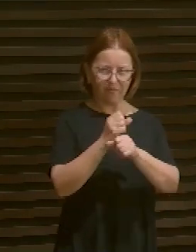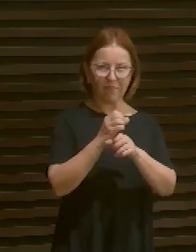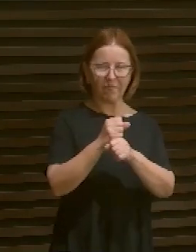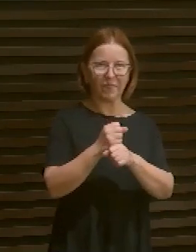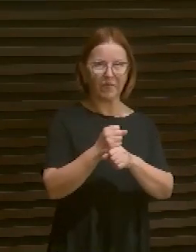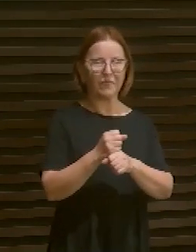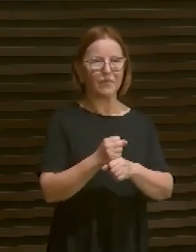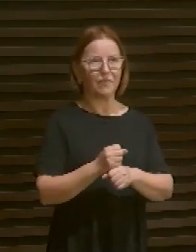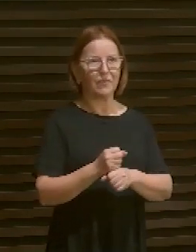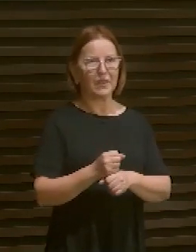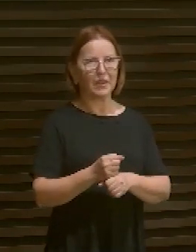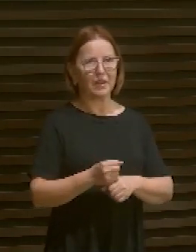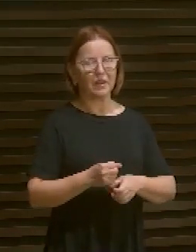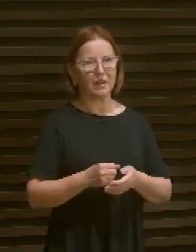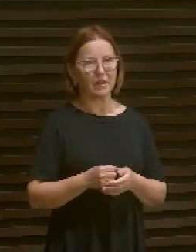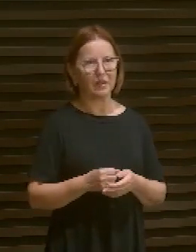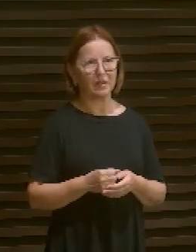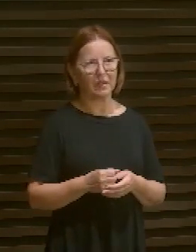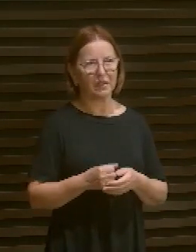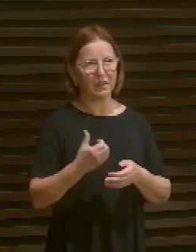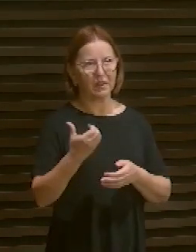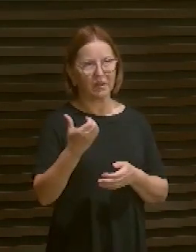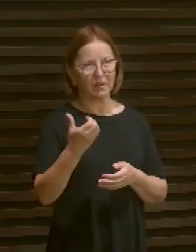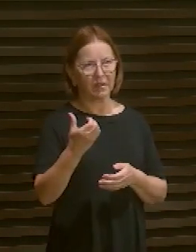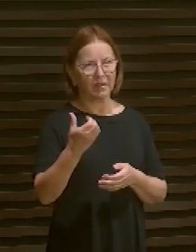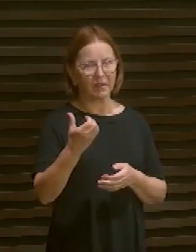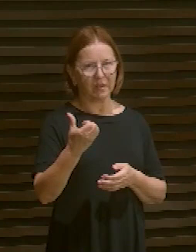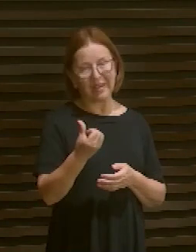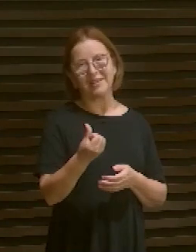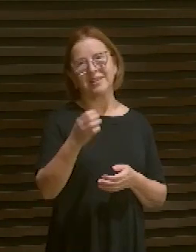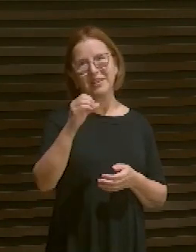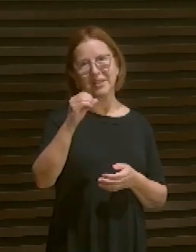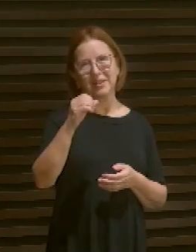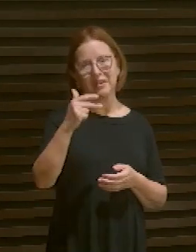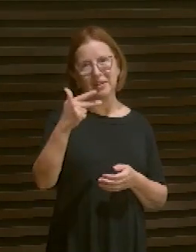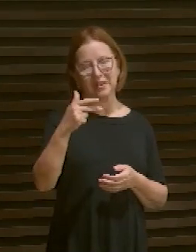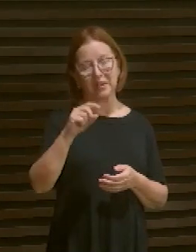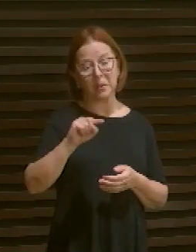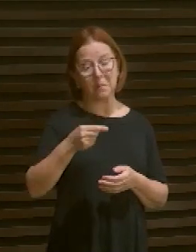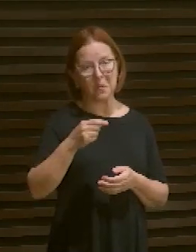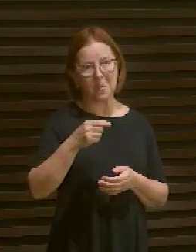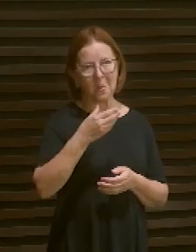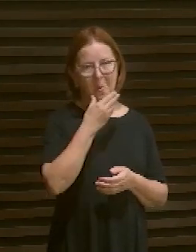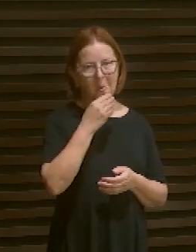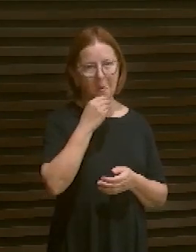603 mil homens de 18 anos para riba, saíram de lá da terra de